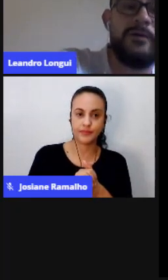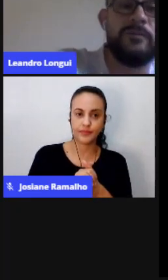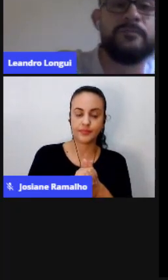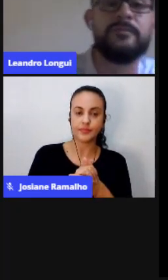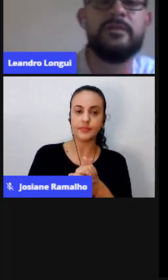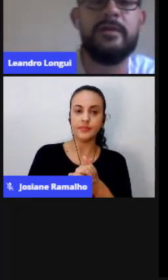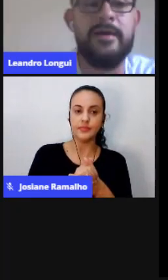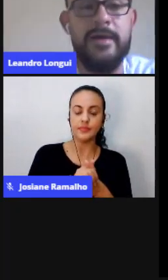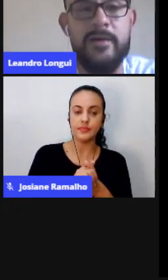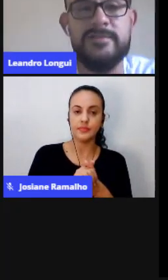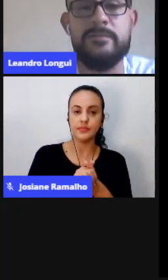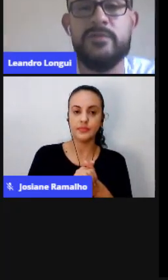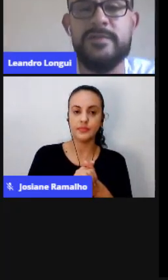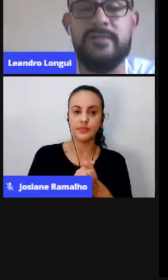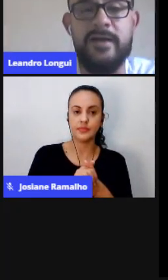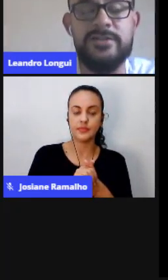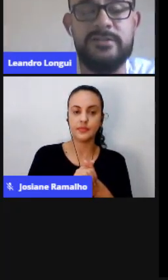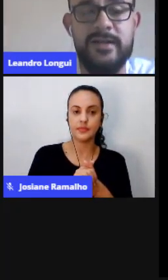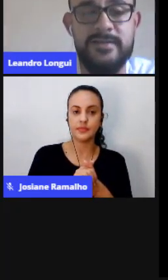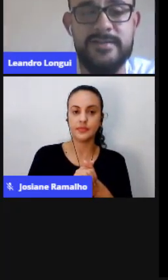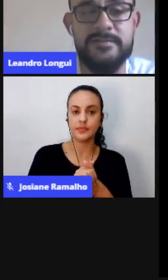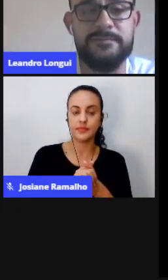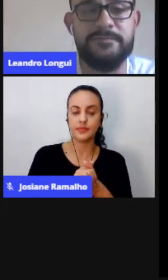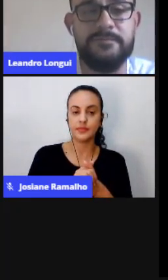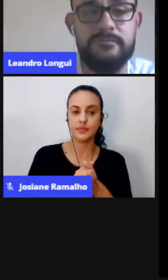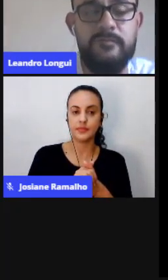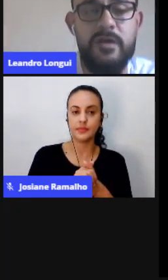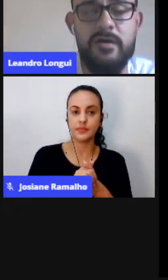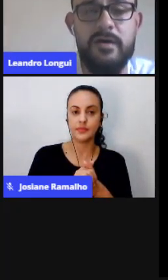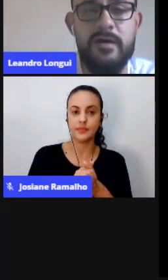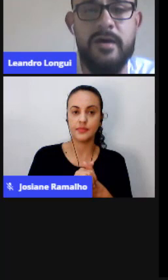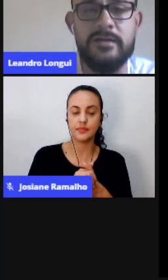Bom, então, nós temos no slide